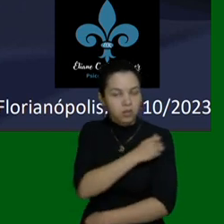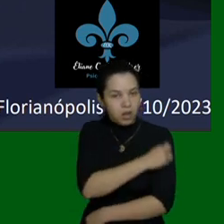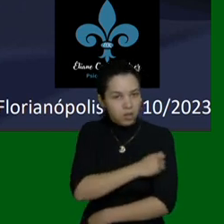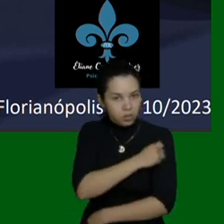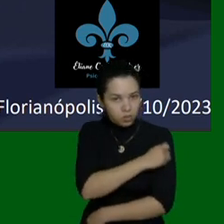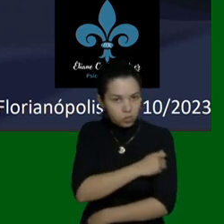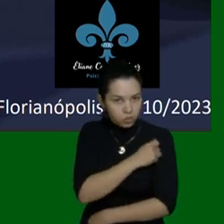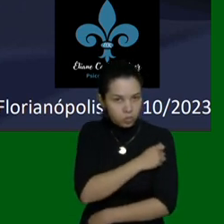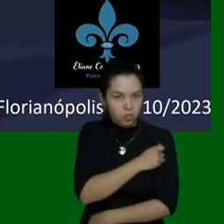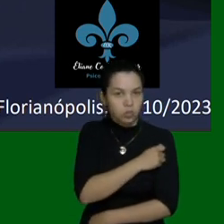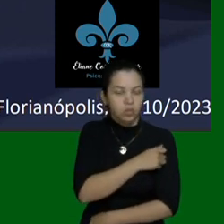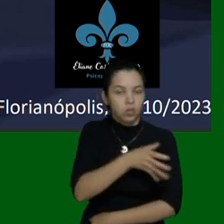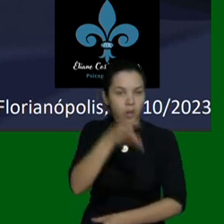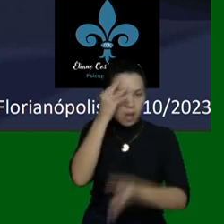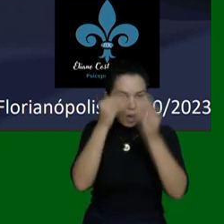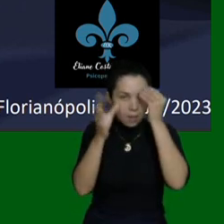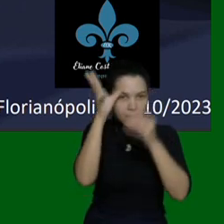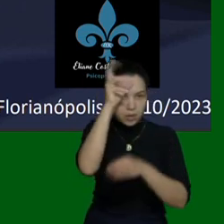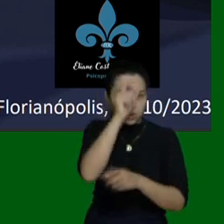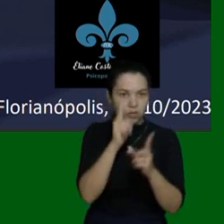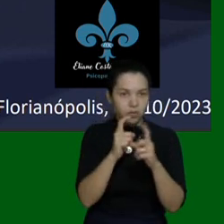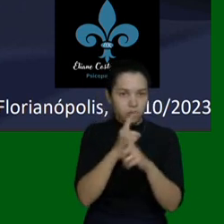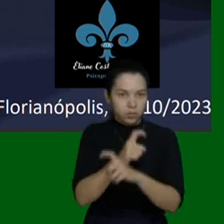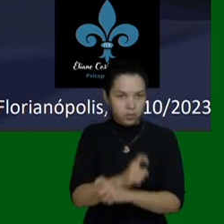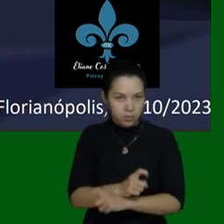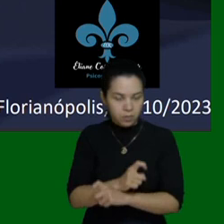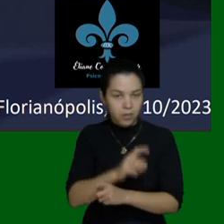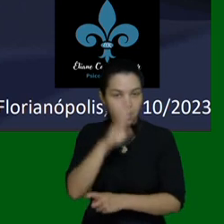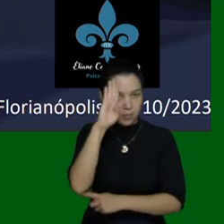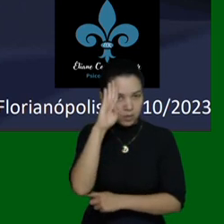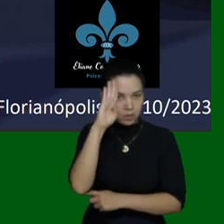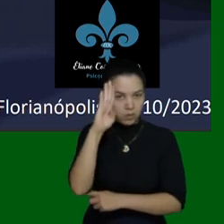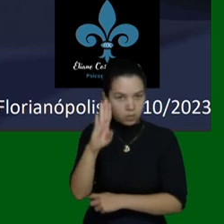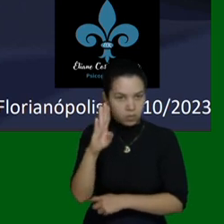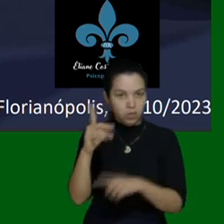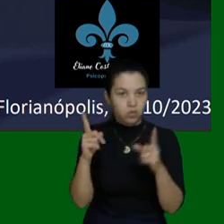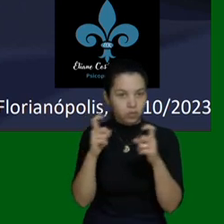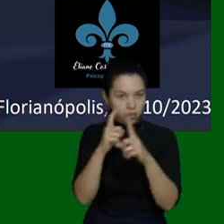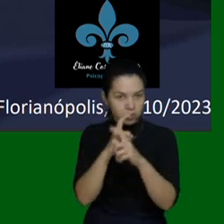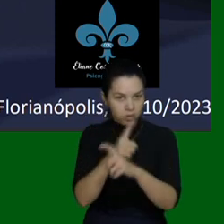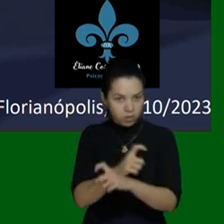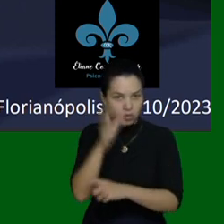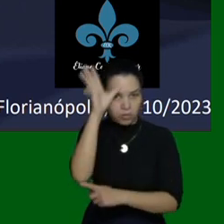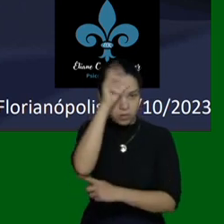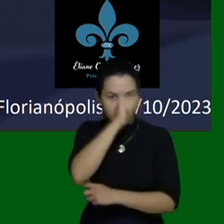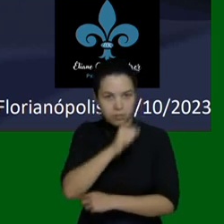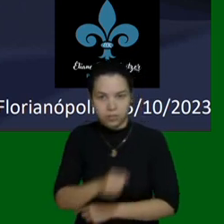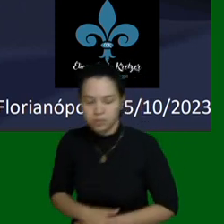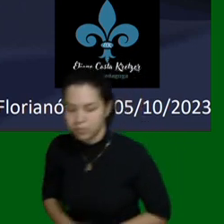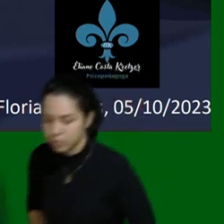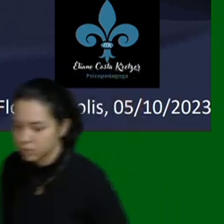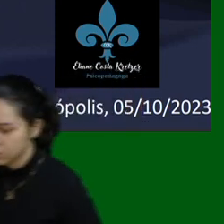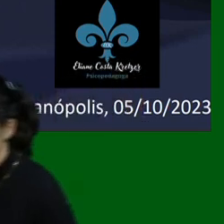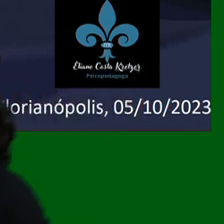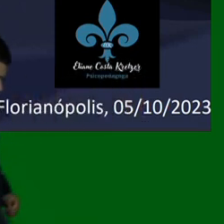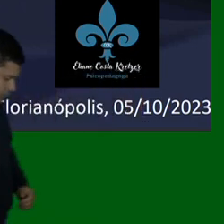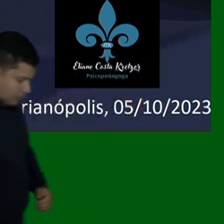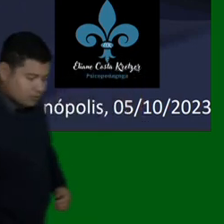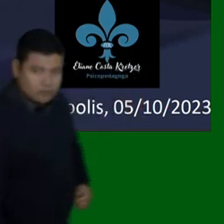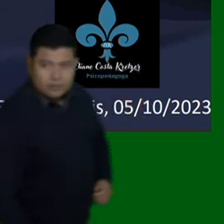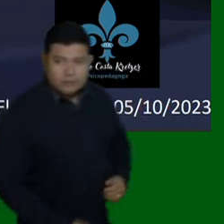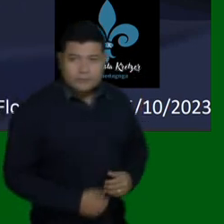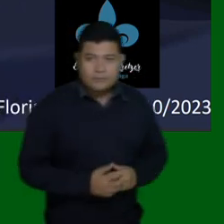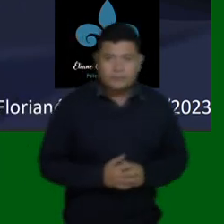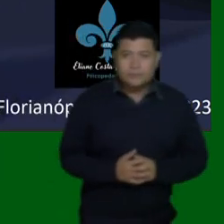e aprendizagem principalmente dificuldades e aprendizagem a gente faz intervenção